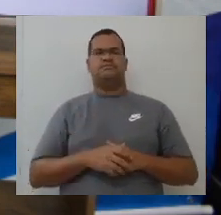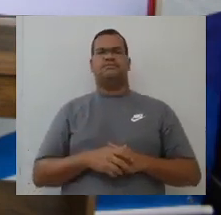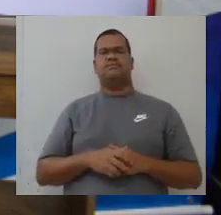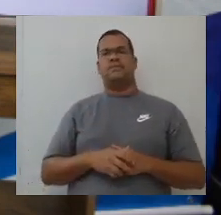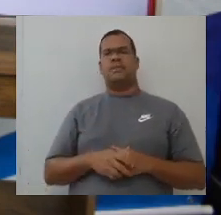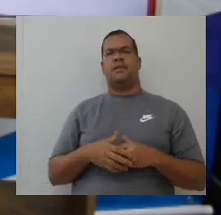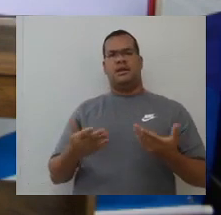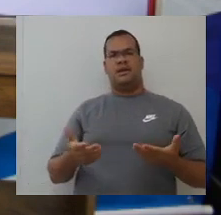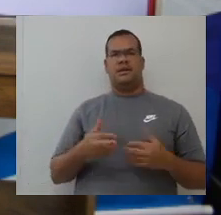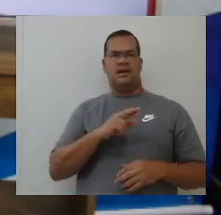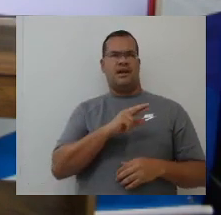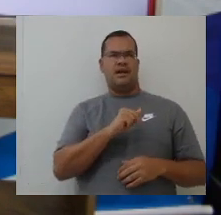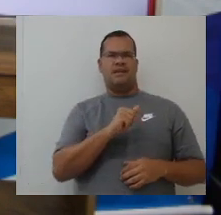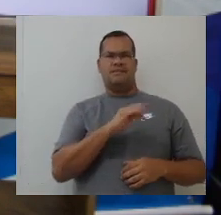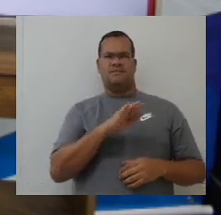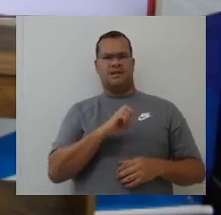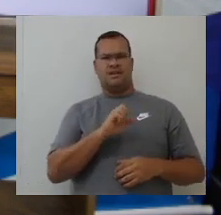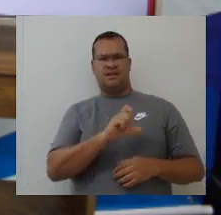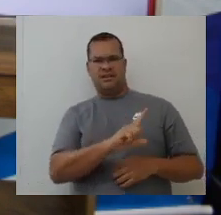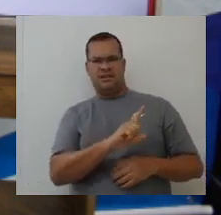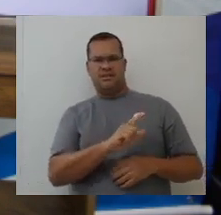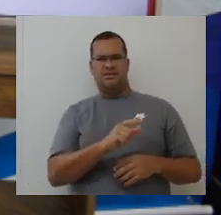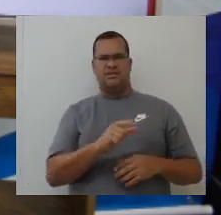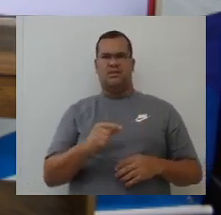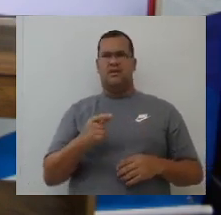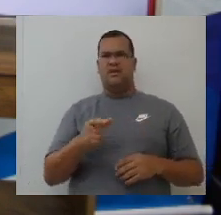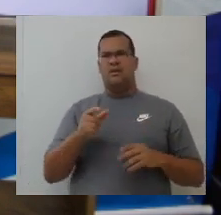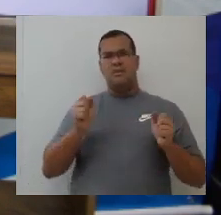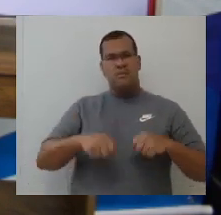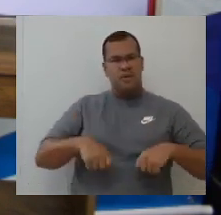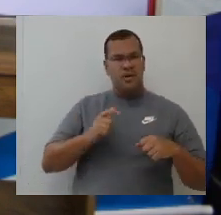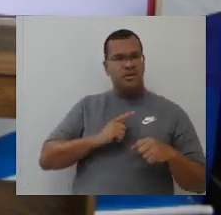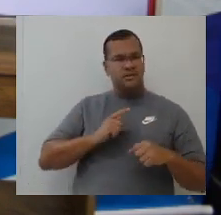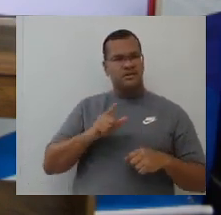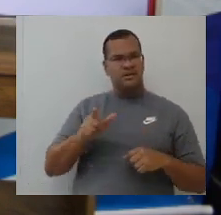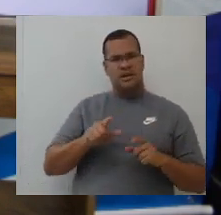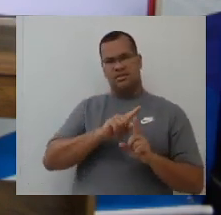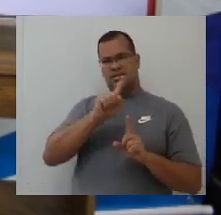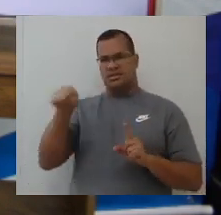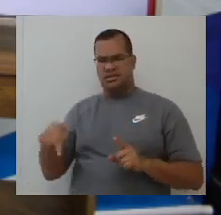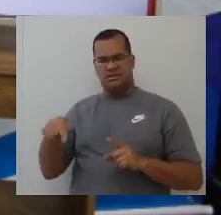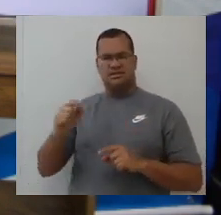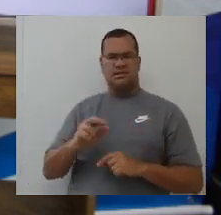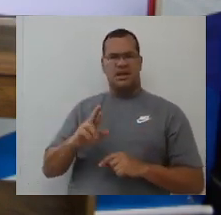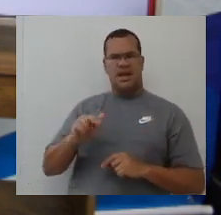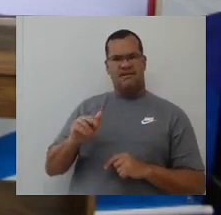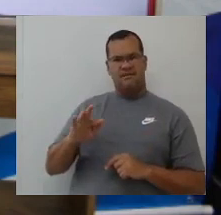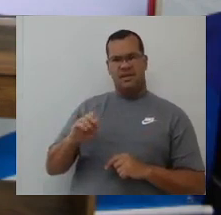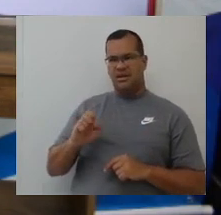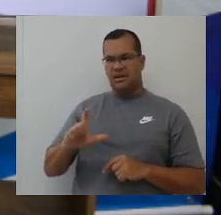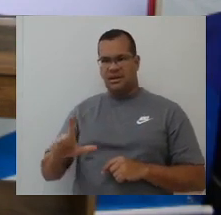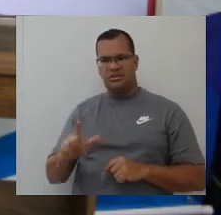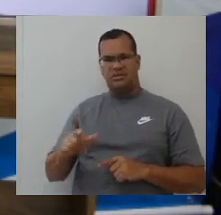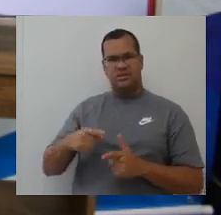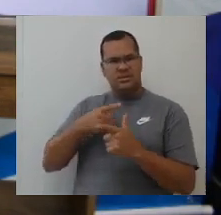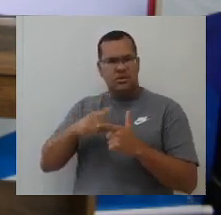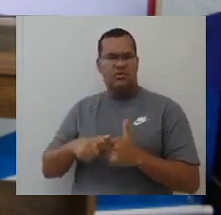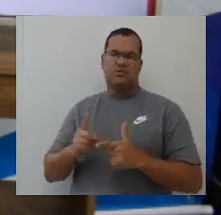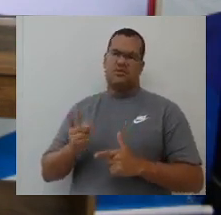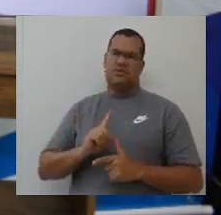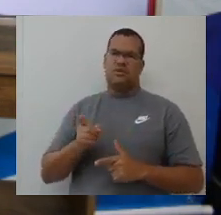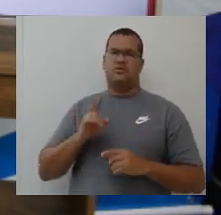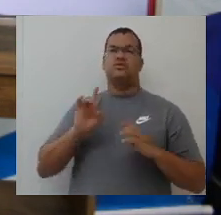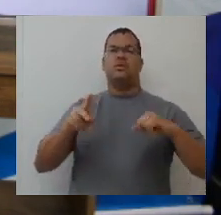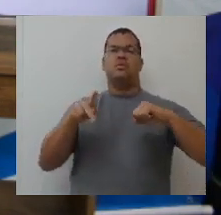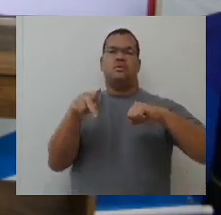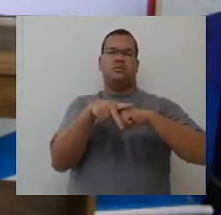né? Será que na minha question tag eu posso, em inglês, eu posso utilizar Rafael? Não. Eu vou ter que utilizar o pronome